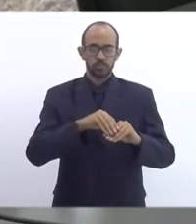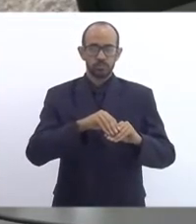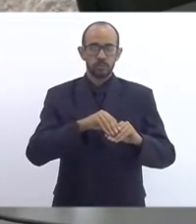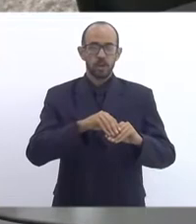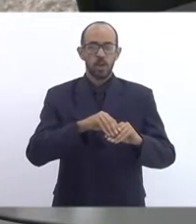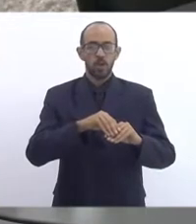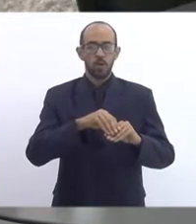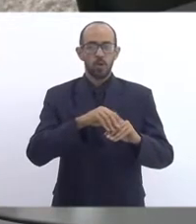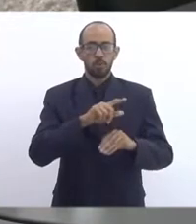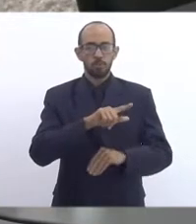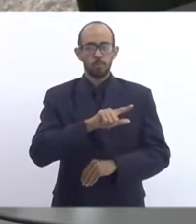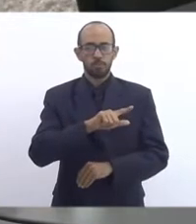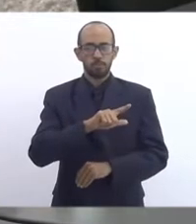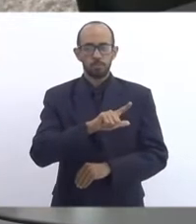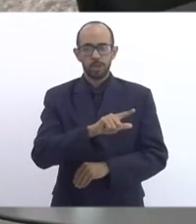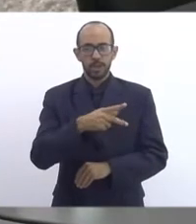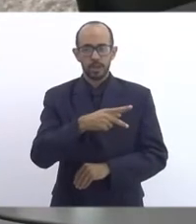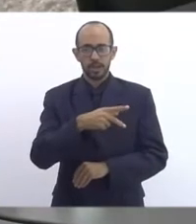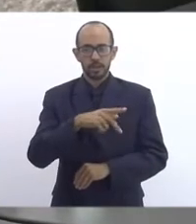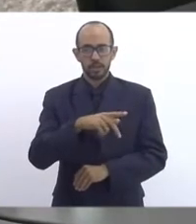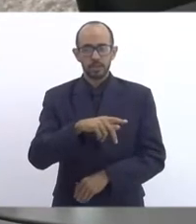3229-2020. Em discussão.